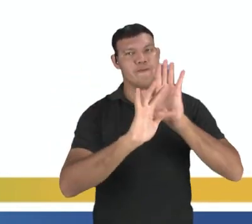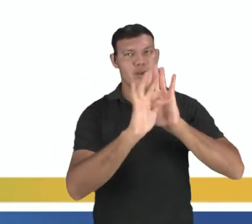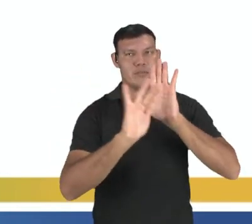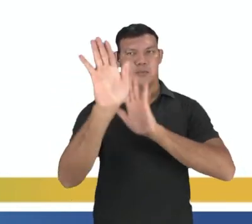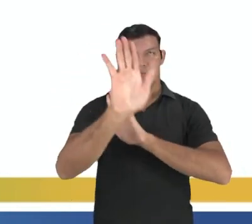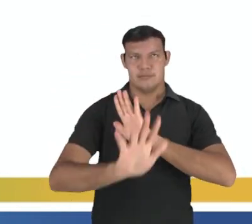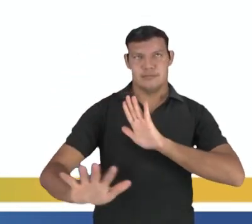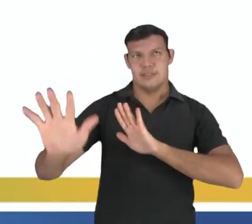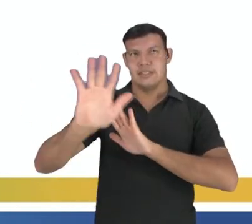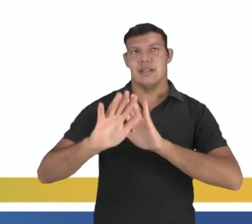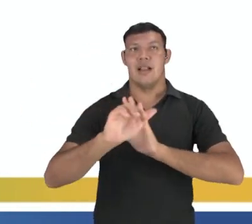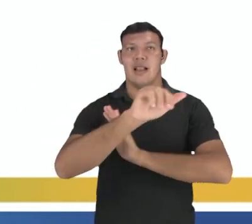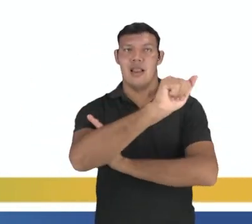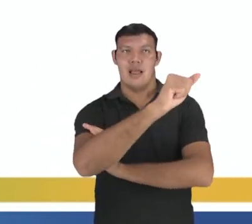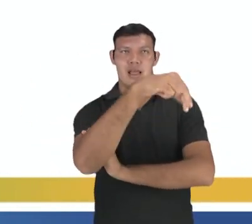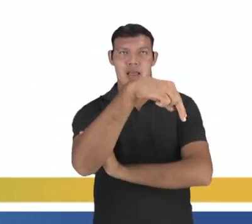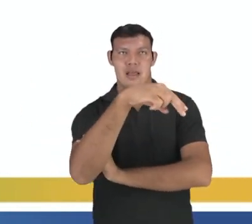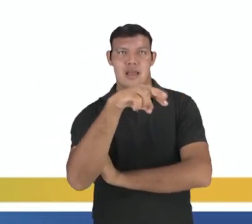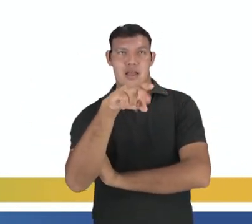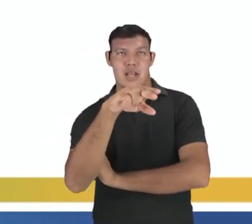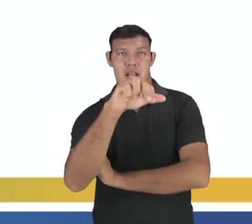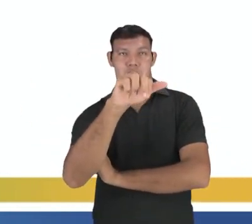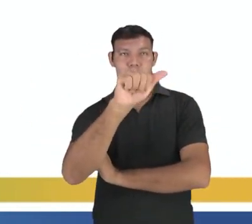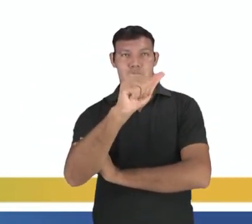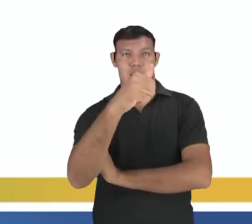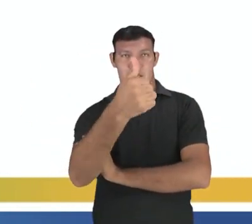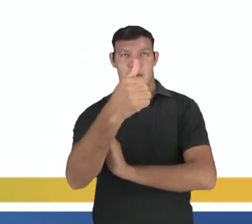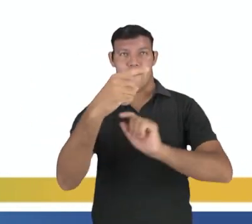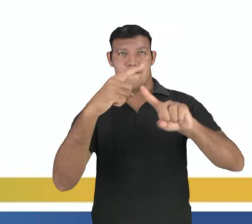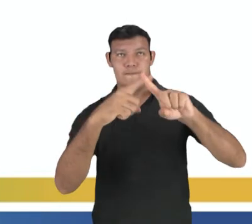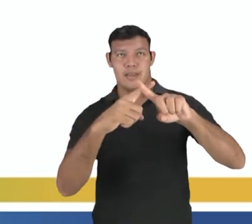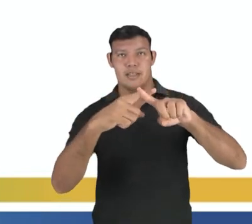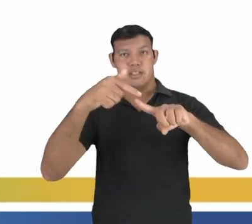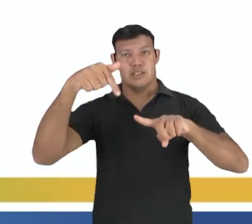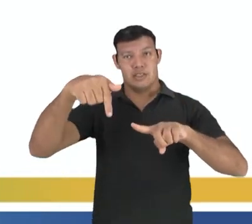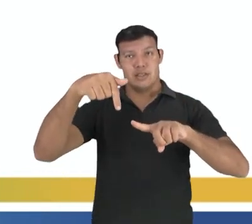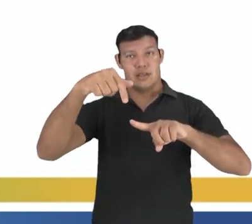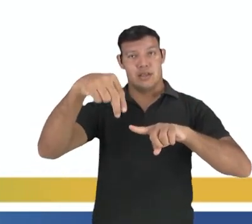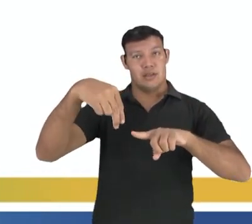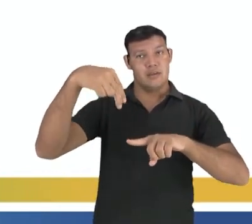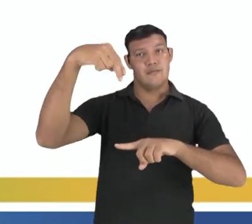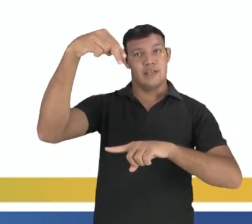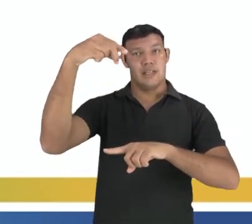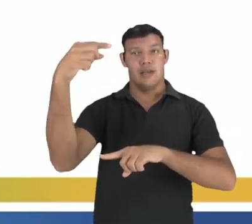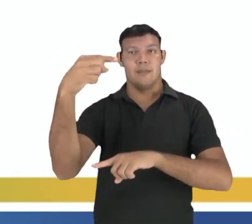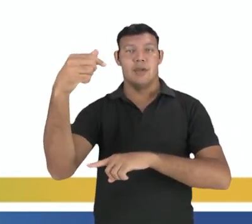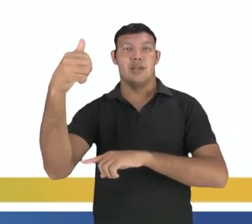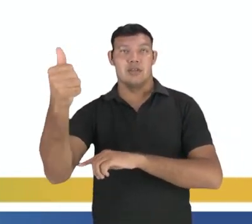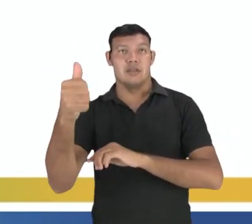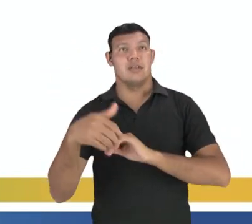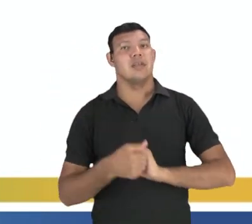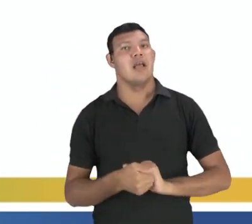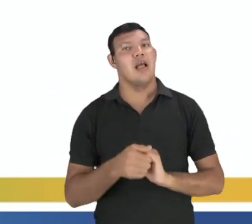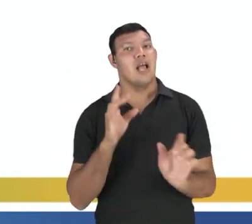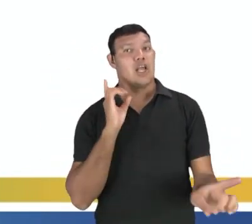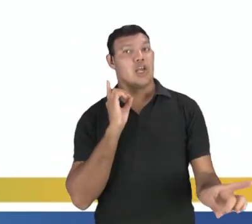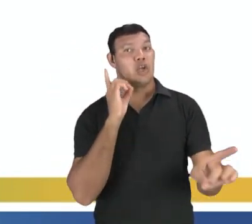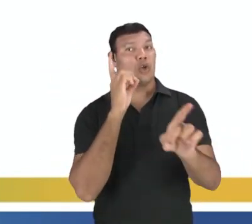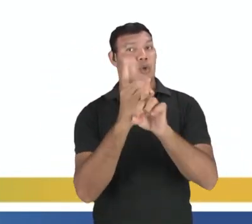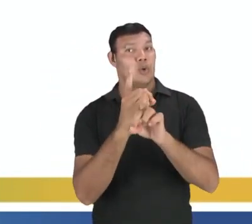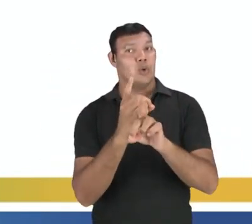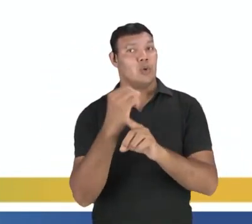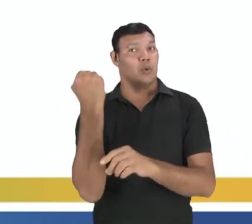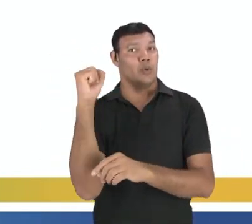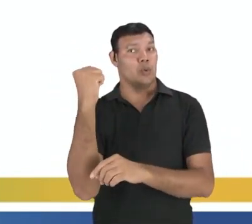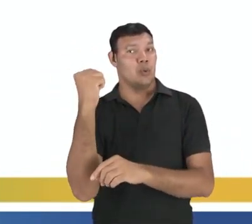igual a 1 vezes Q elevado a N menos 1. Então, eu quero trabalhar o oitavo termo. No lugar